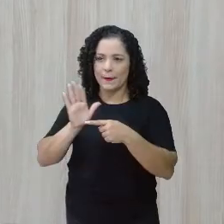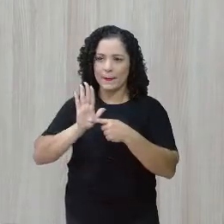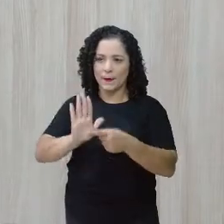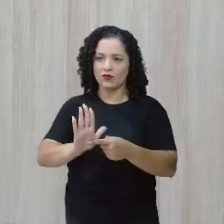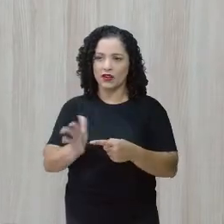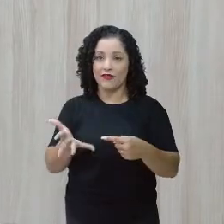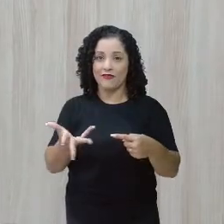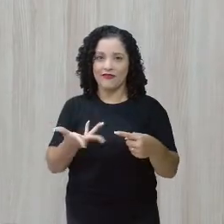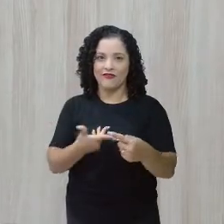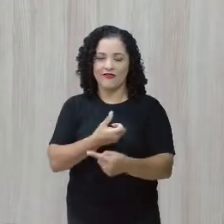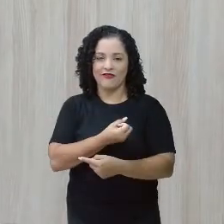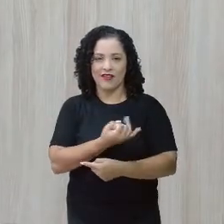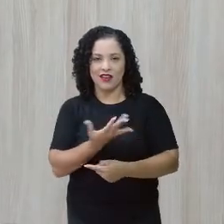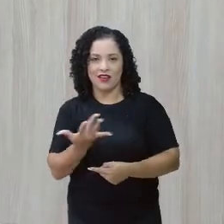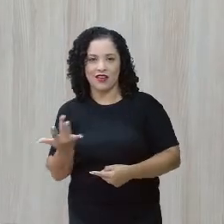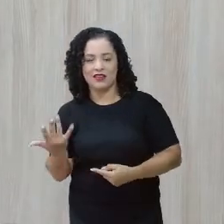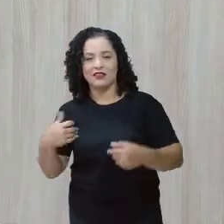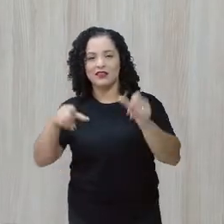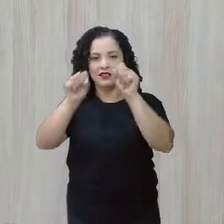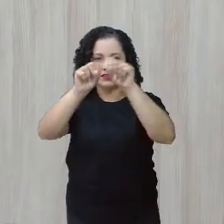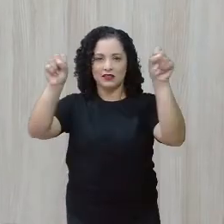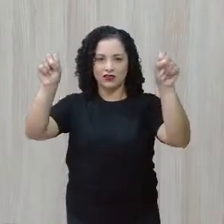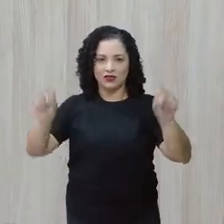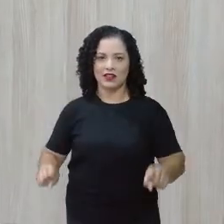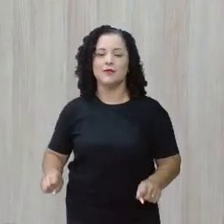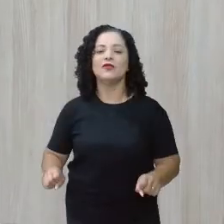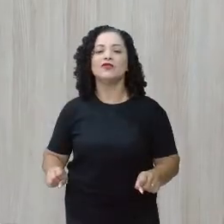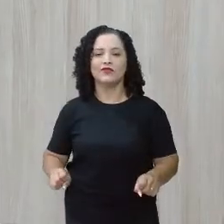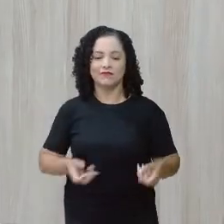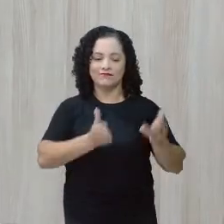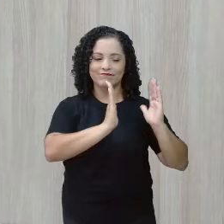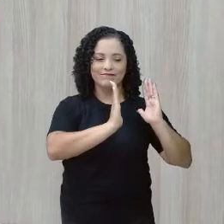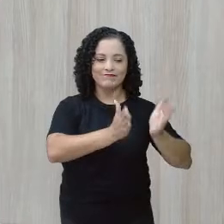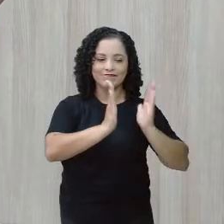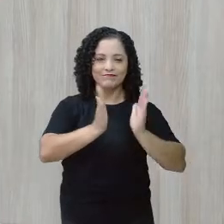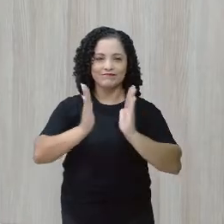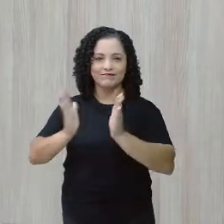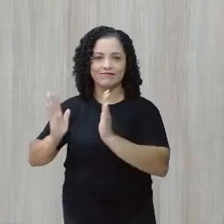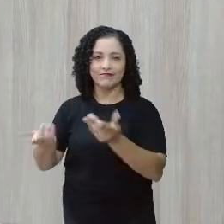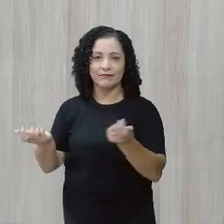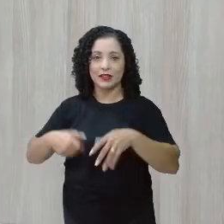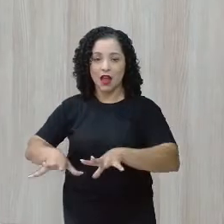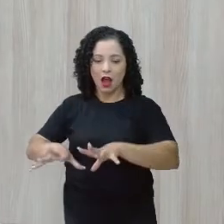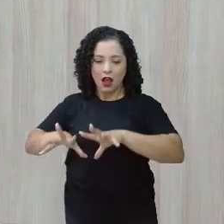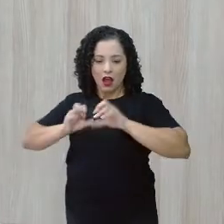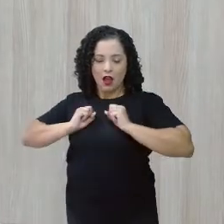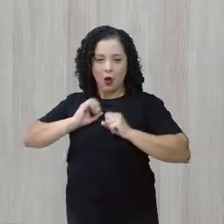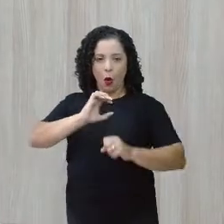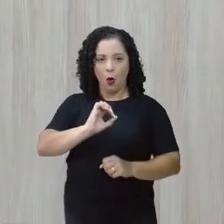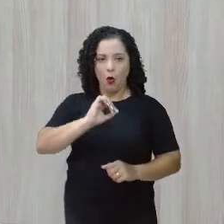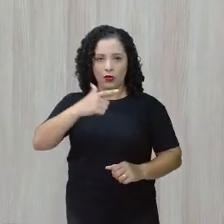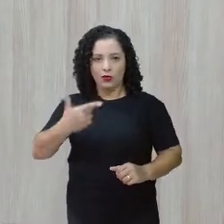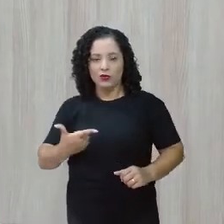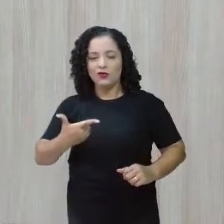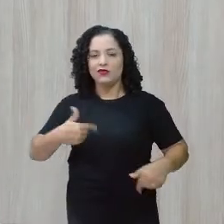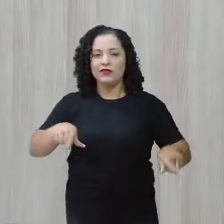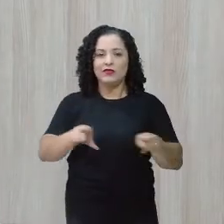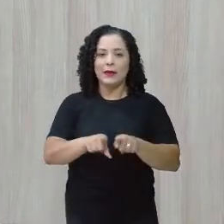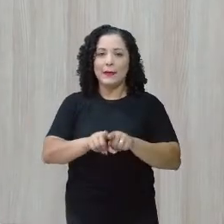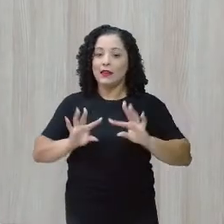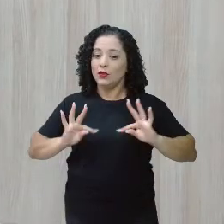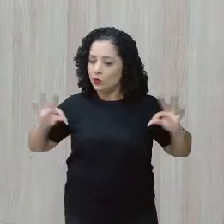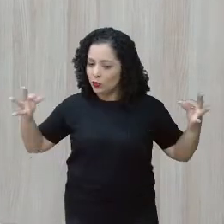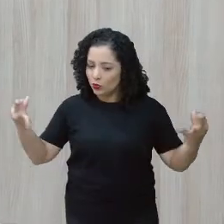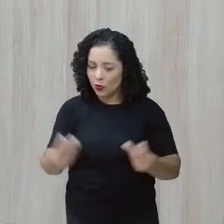sistemas, mostrando que esse sistema ele vai ter que alimentar tanto de nutrientes como de oxigênio todas as células do